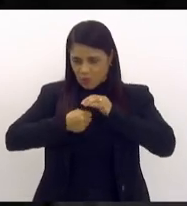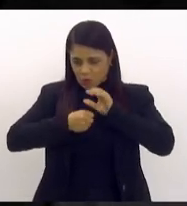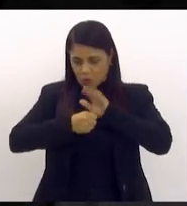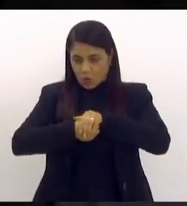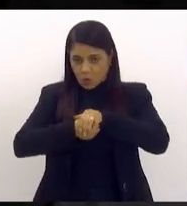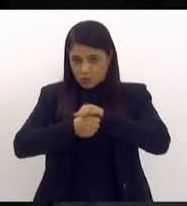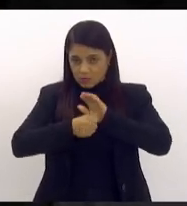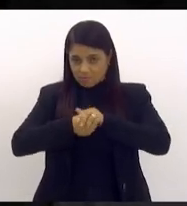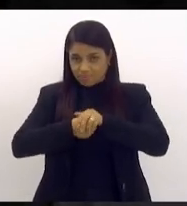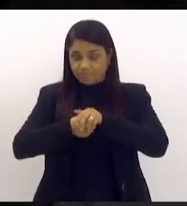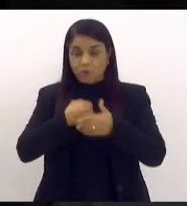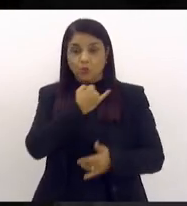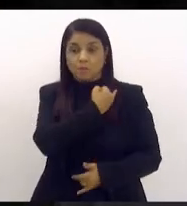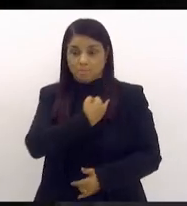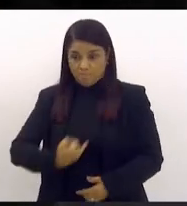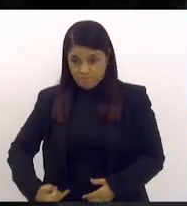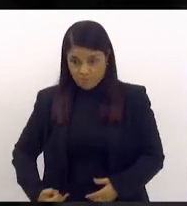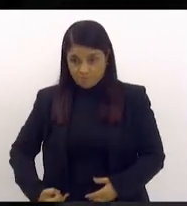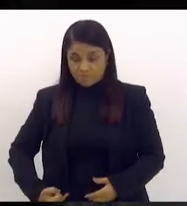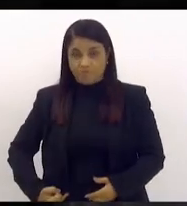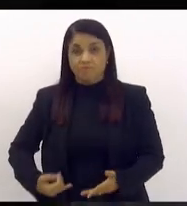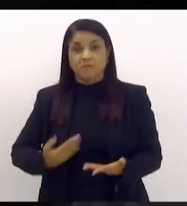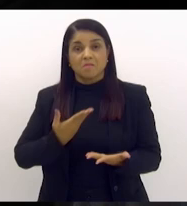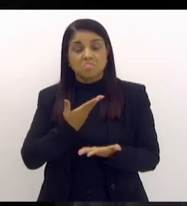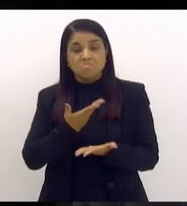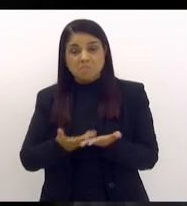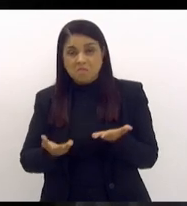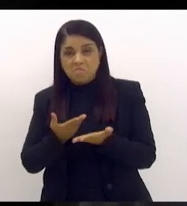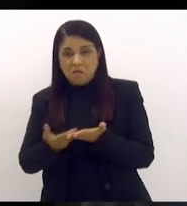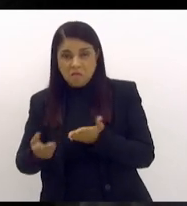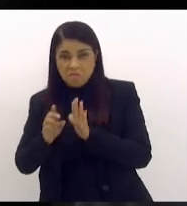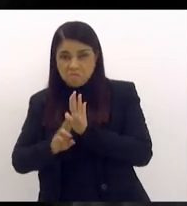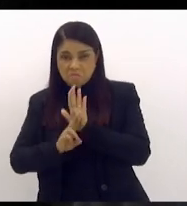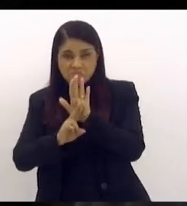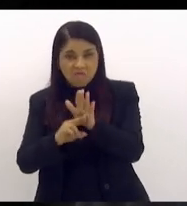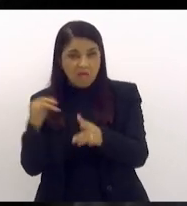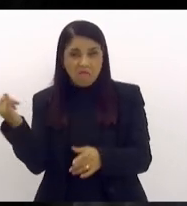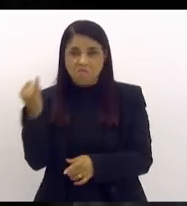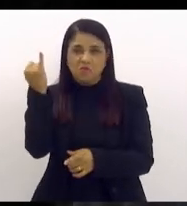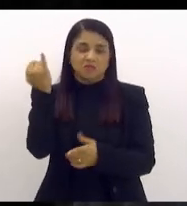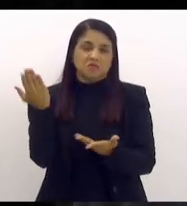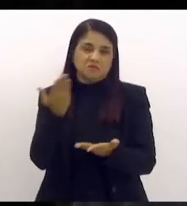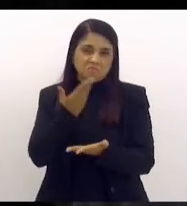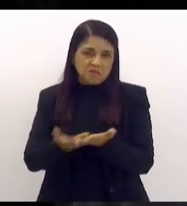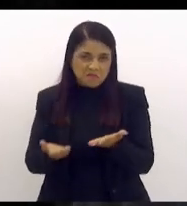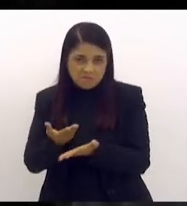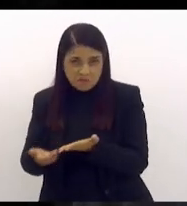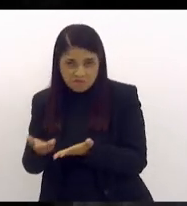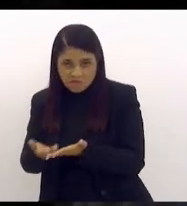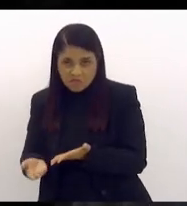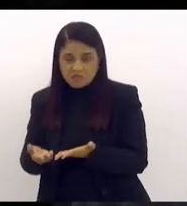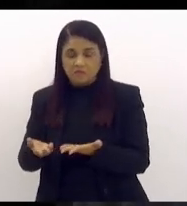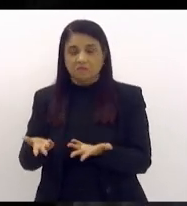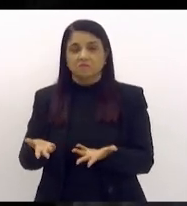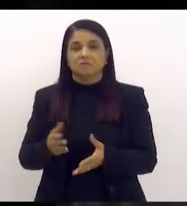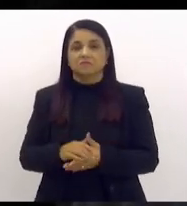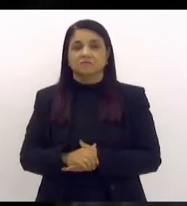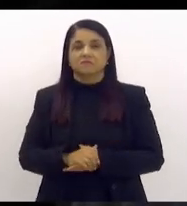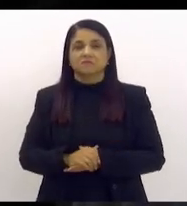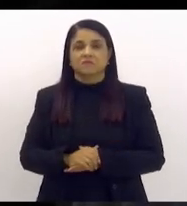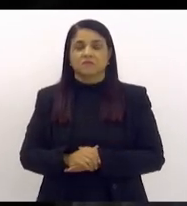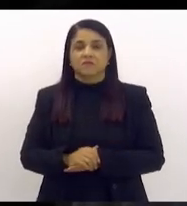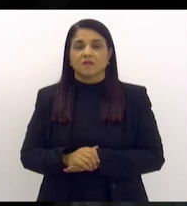da república vem perdendo protagonismo e perdendo importância econômica ao longo do tempo e a gente sabe